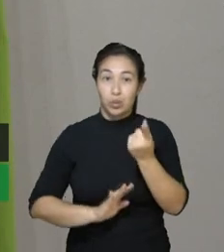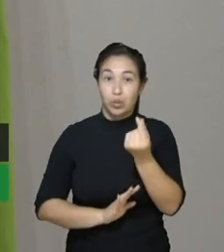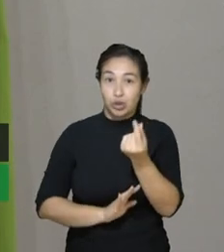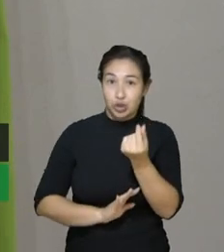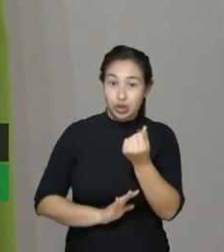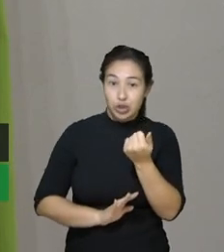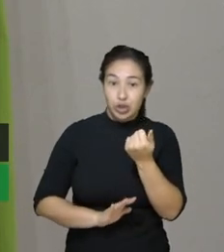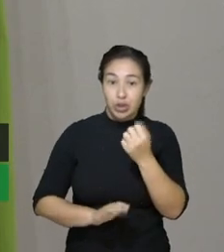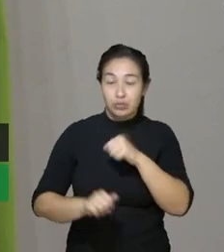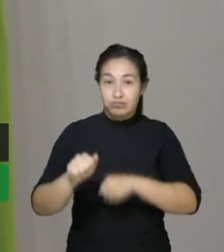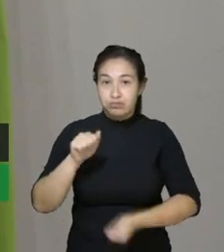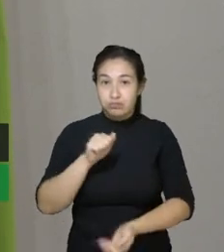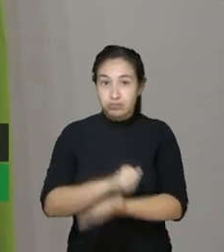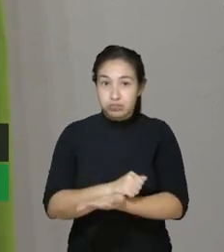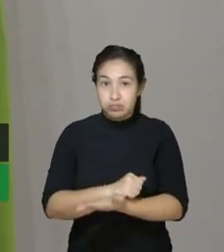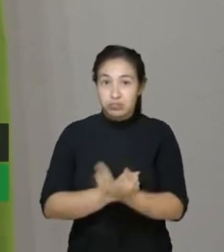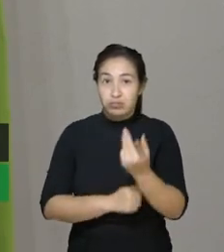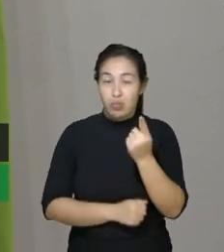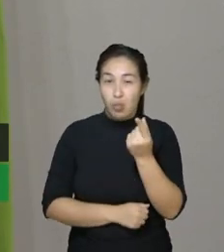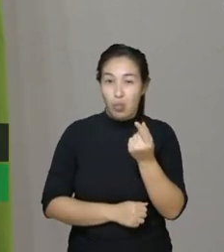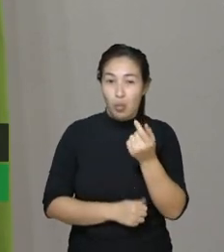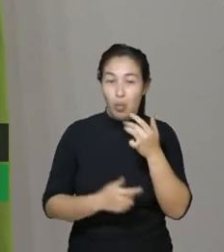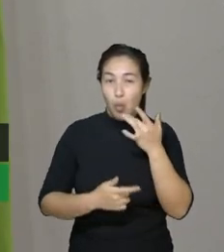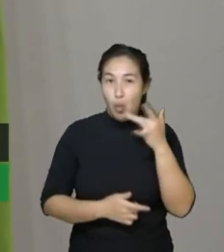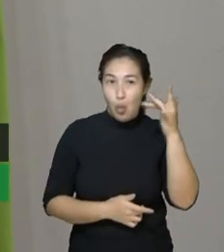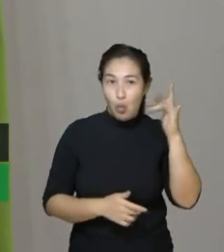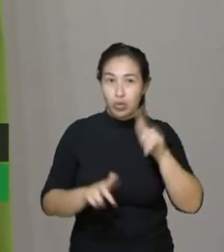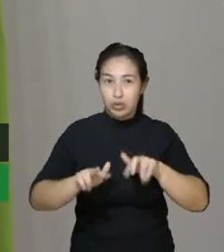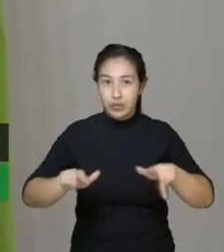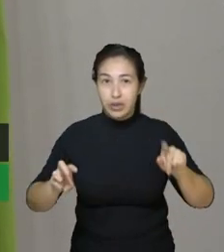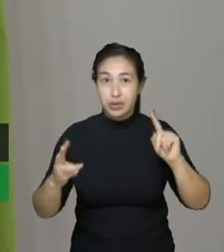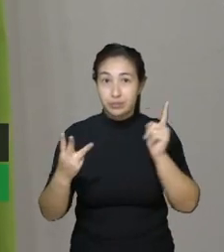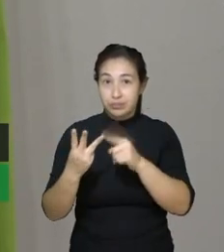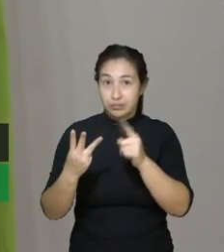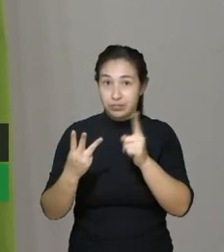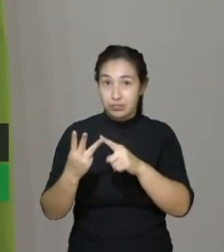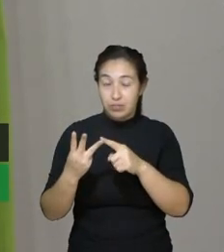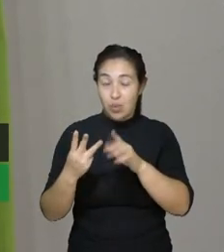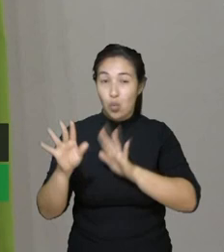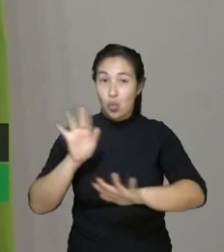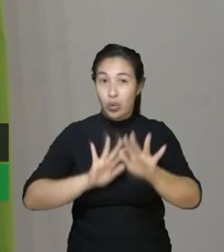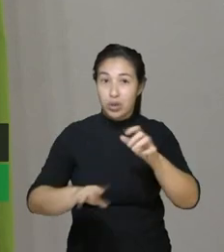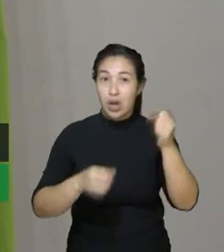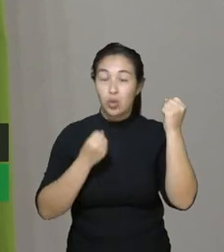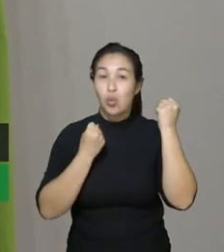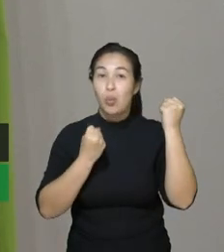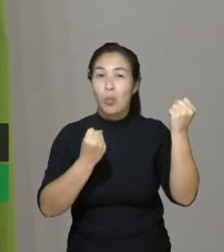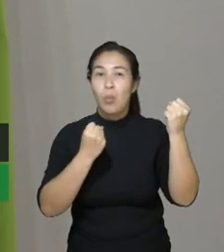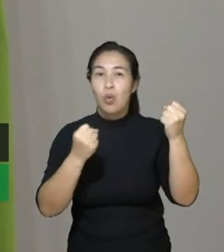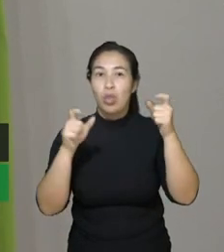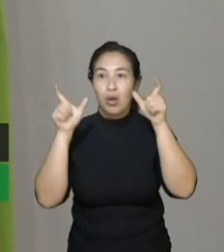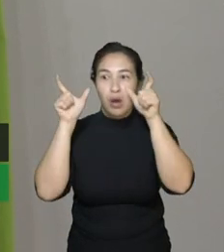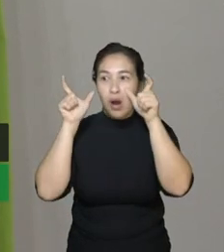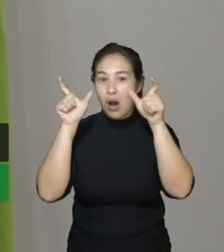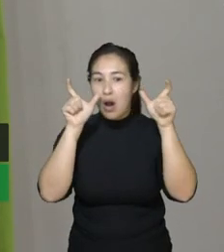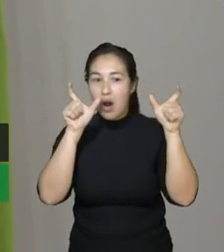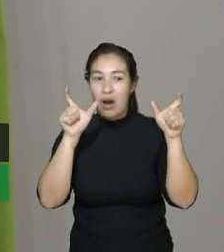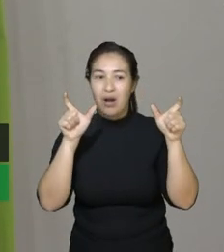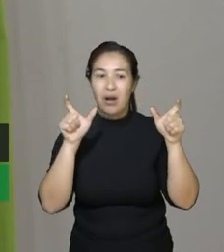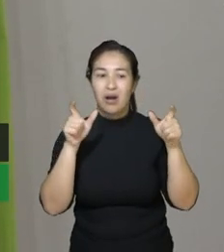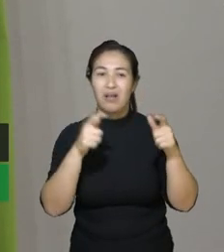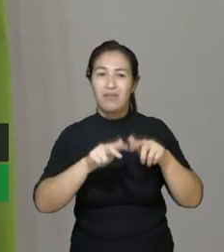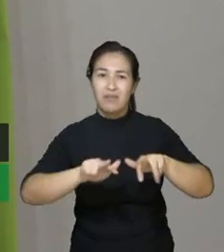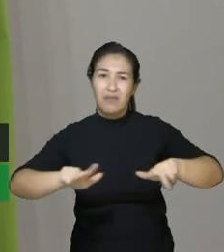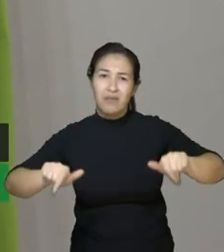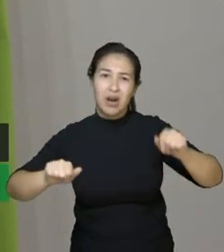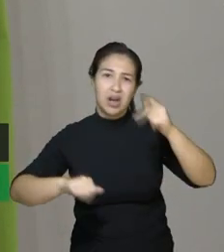corrupção, quando falava do ouro. Mas estava falando do poder, que destruiu já tantas vidas.